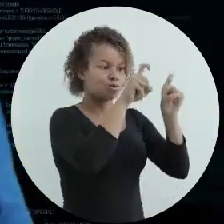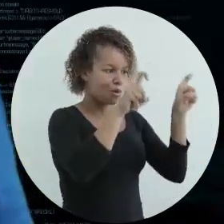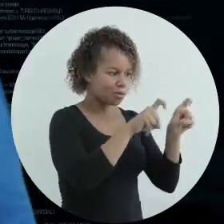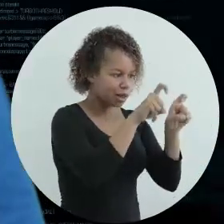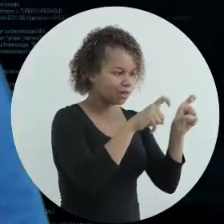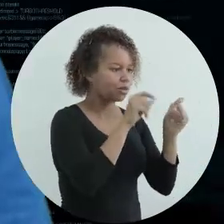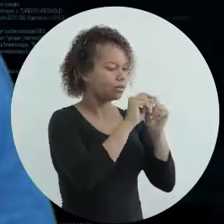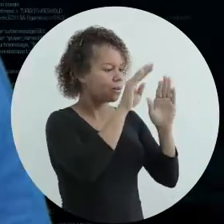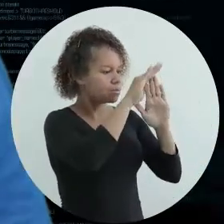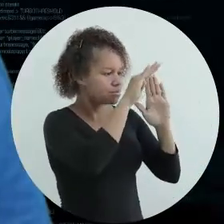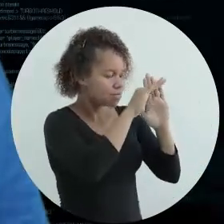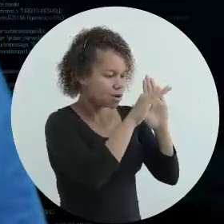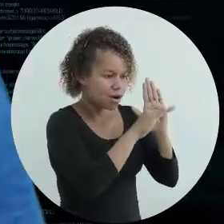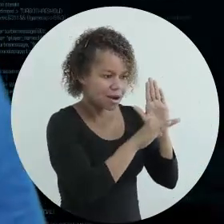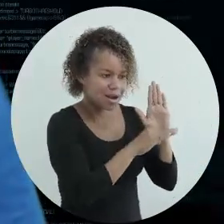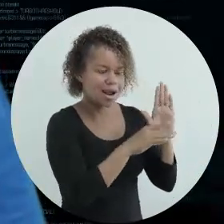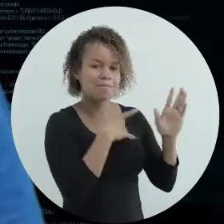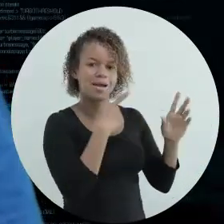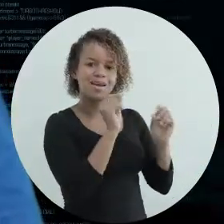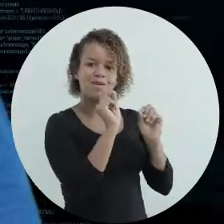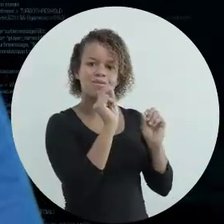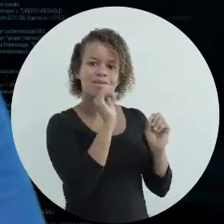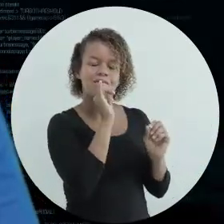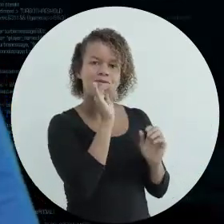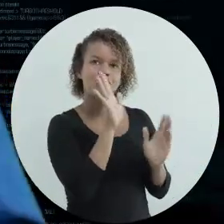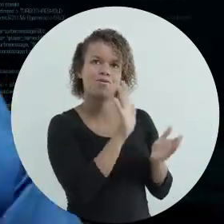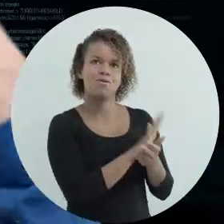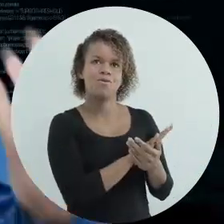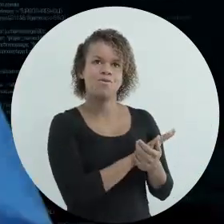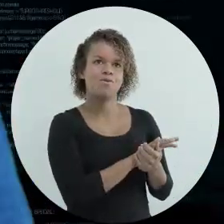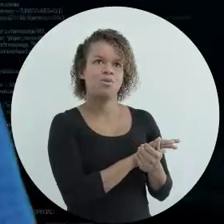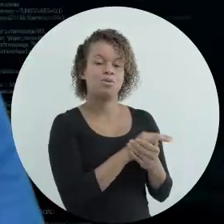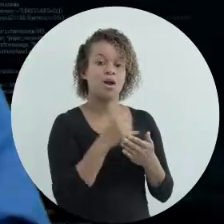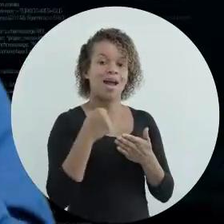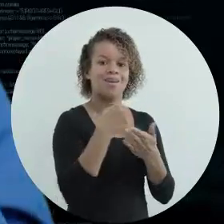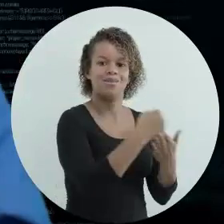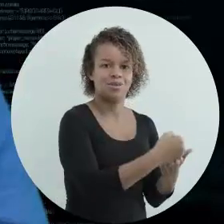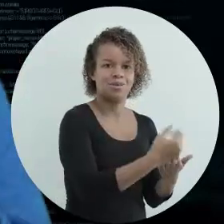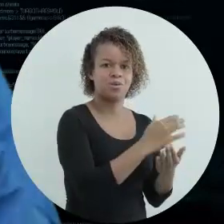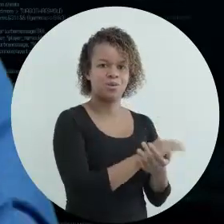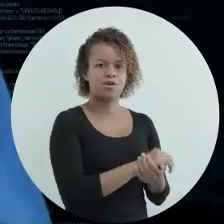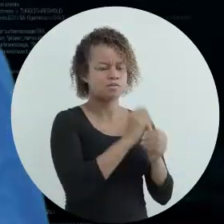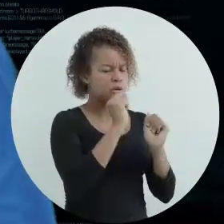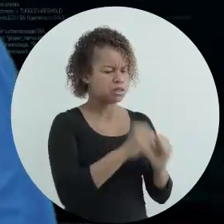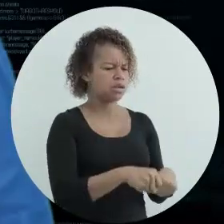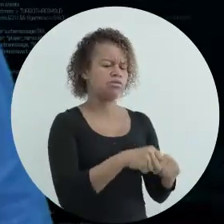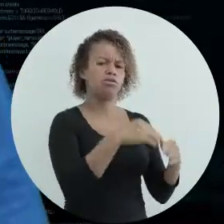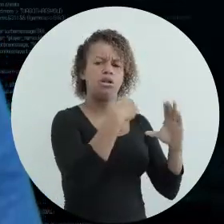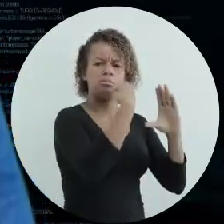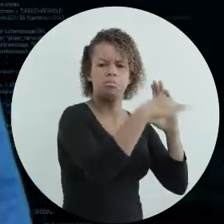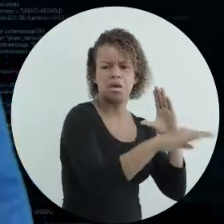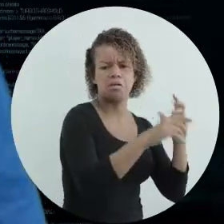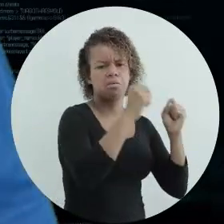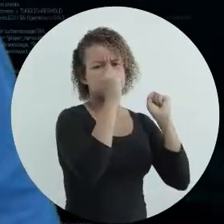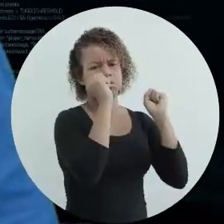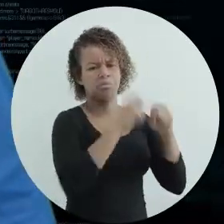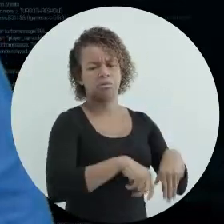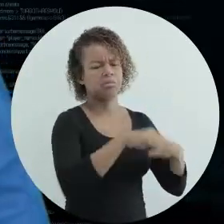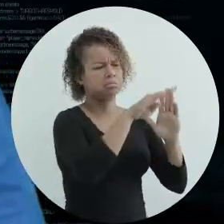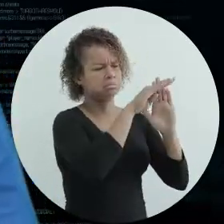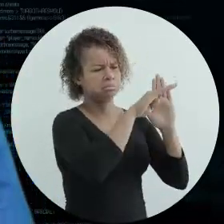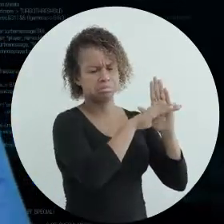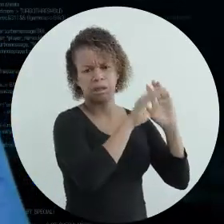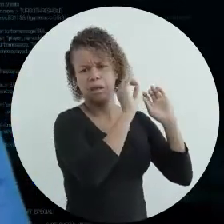gente classifica ele como um programa servidor, que pode ser um servidor de e-mail, pode ser um servidor de páginas web, pode ser um servidor de